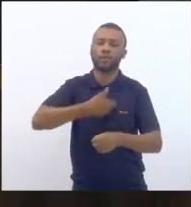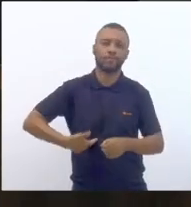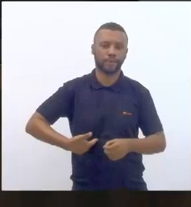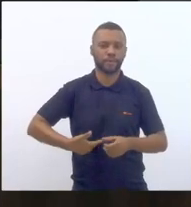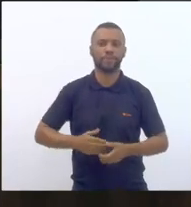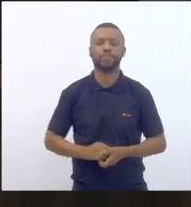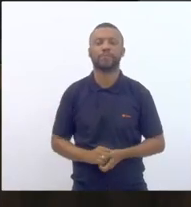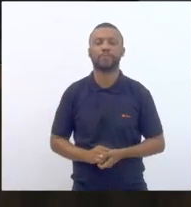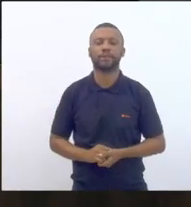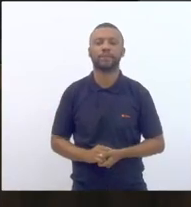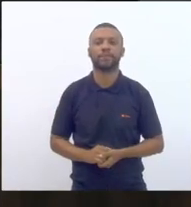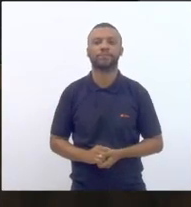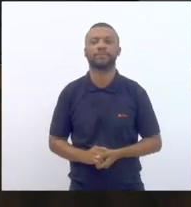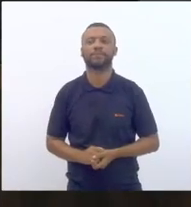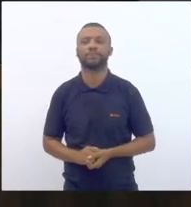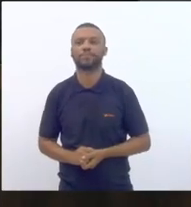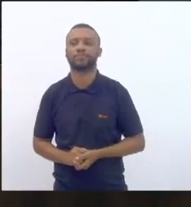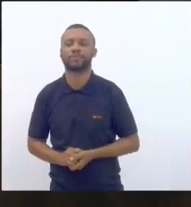Então, vamos lá.